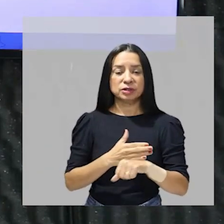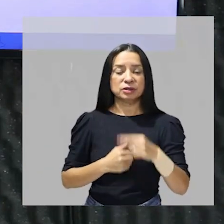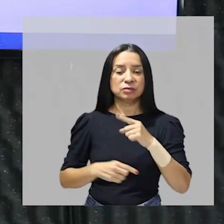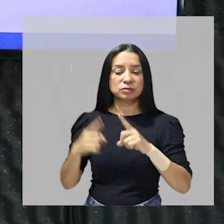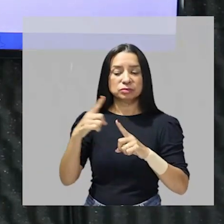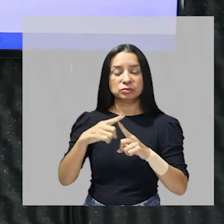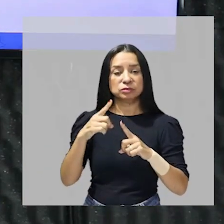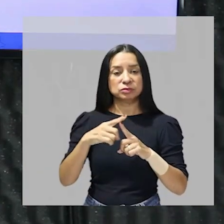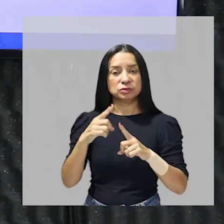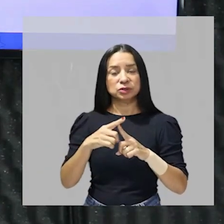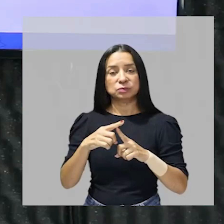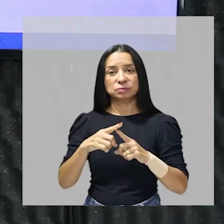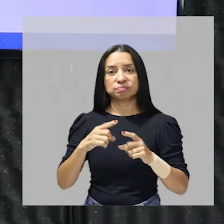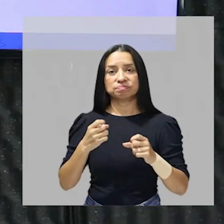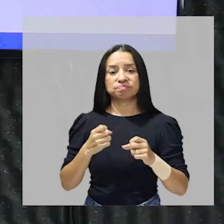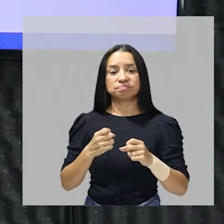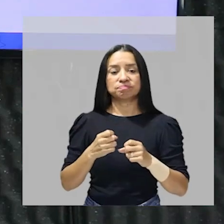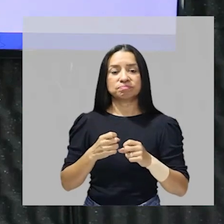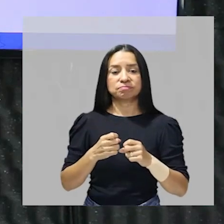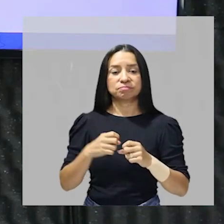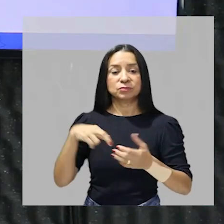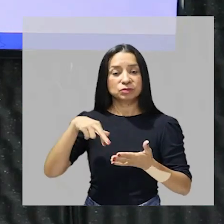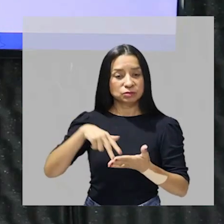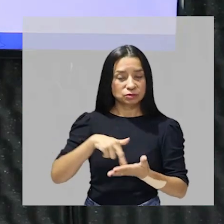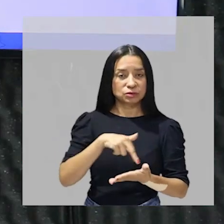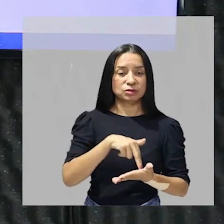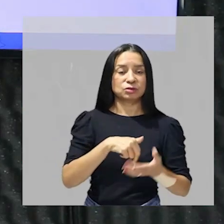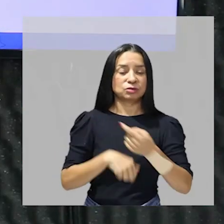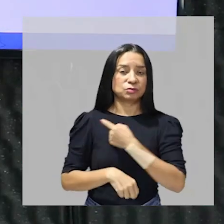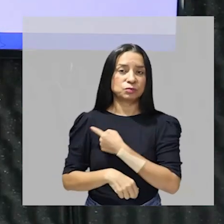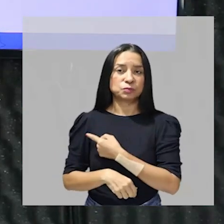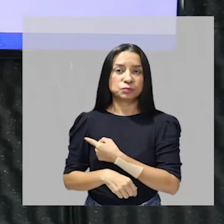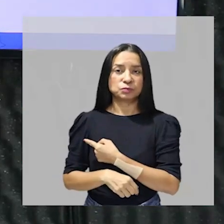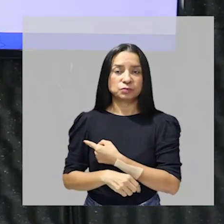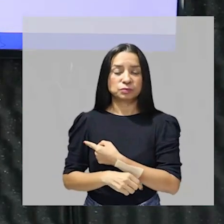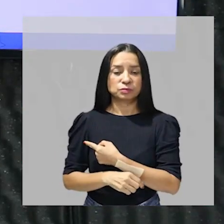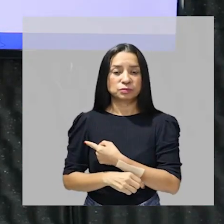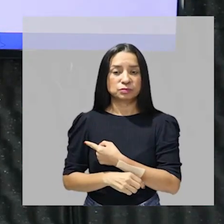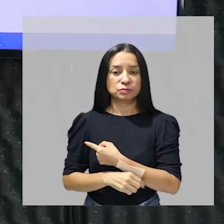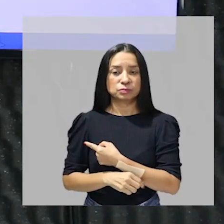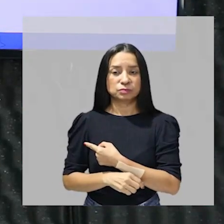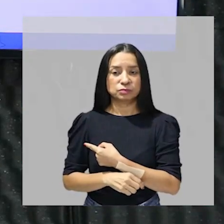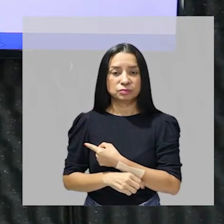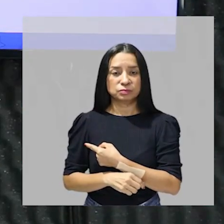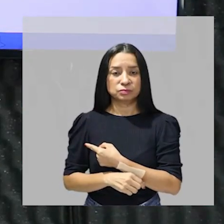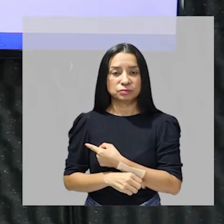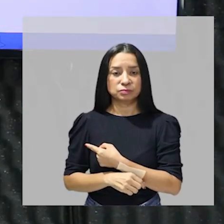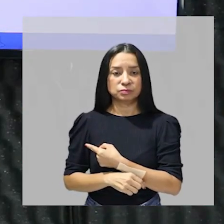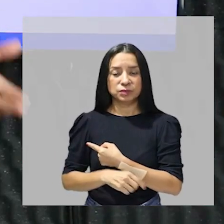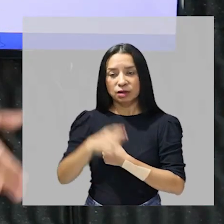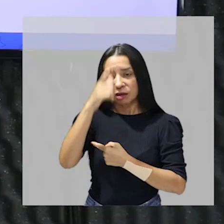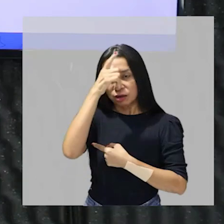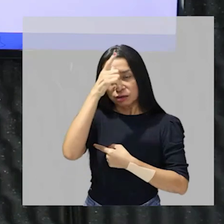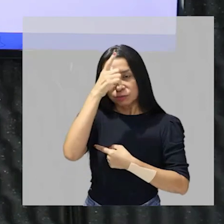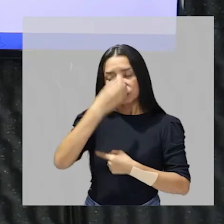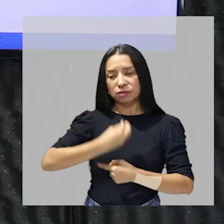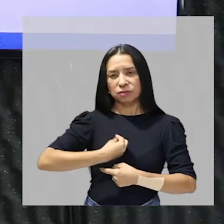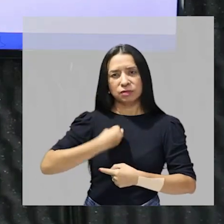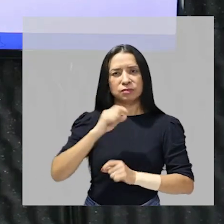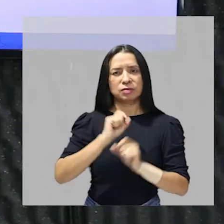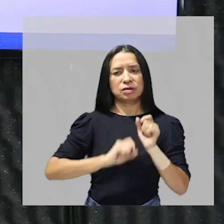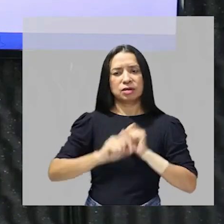esses tipos aqui de ginásticas. A alemã, sueca, francesa e inglesa. A alemã tinha um lema de vive